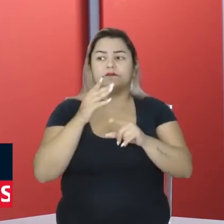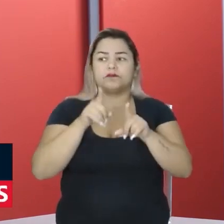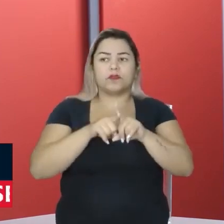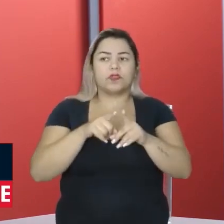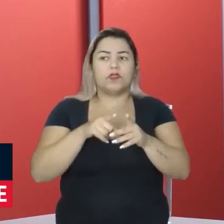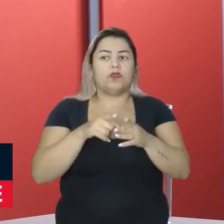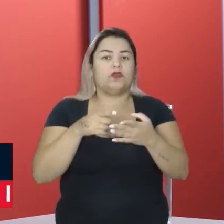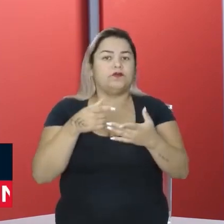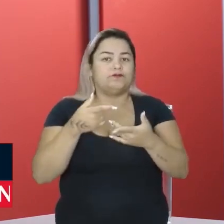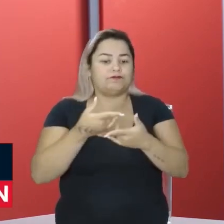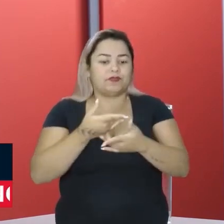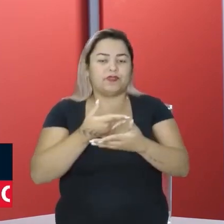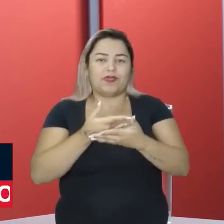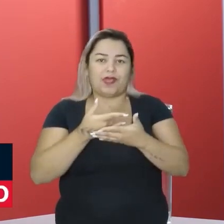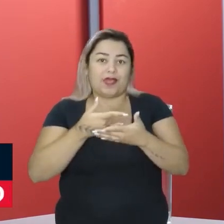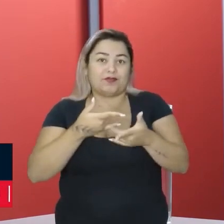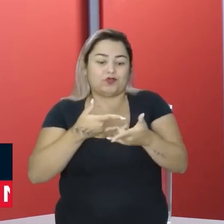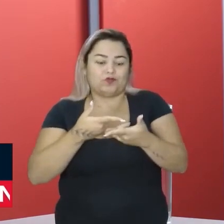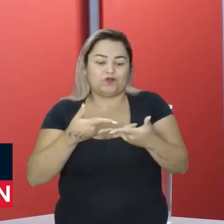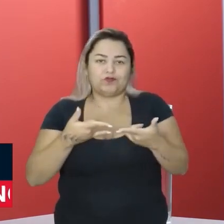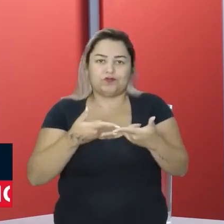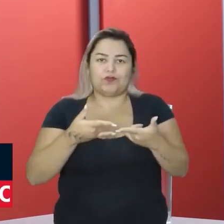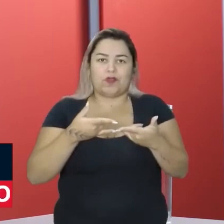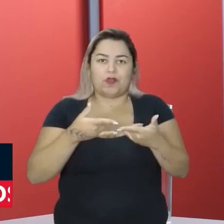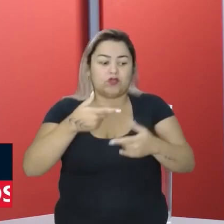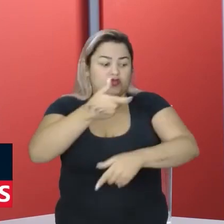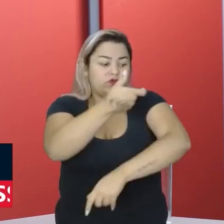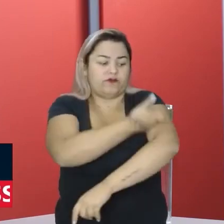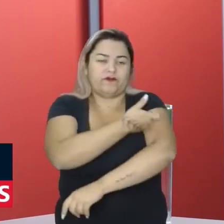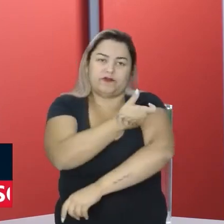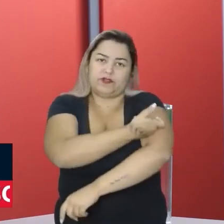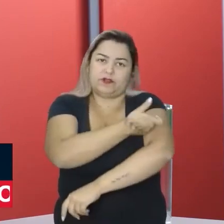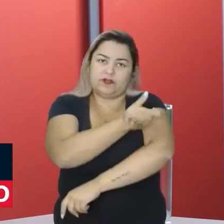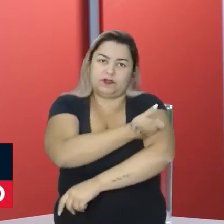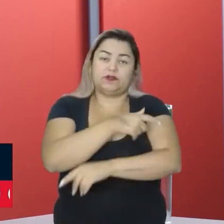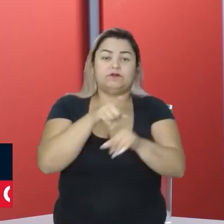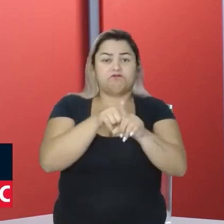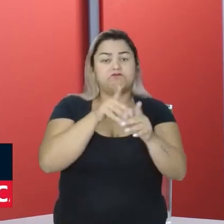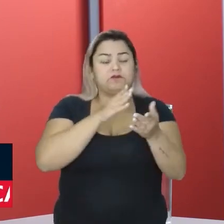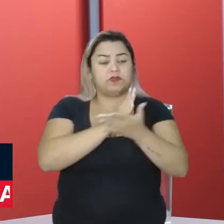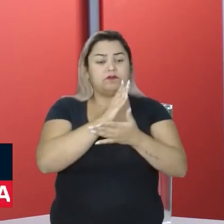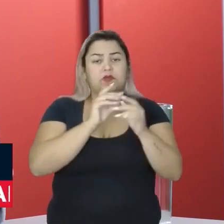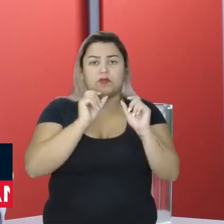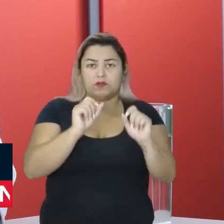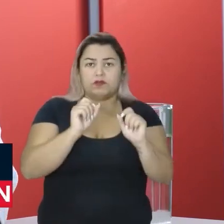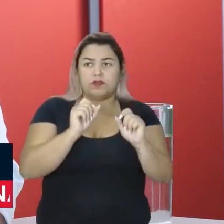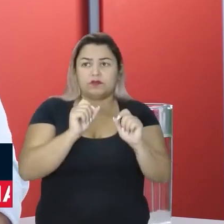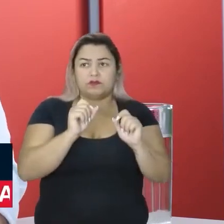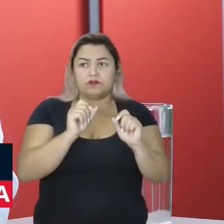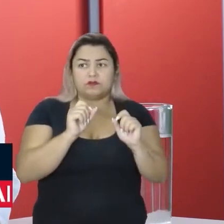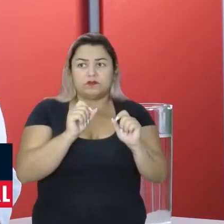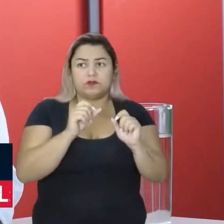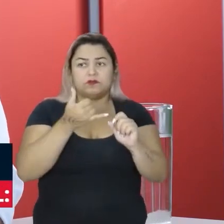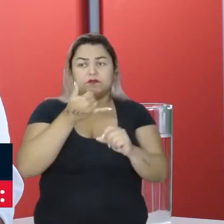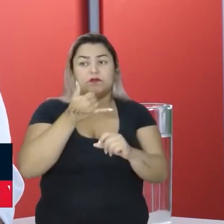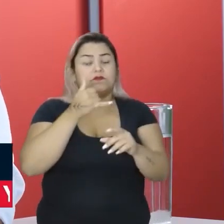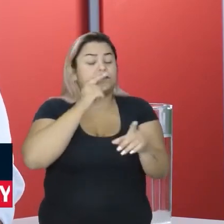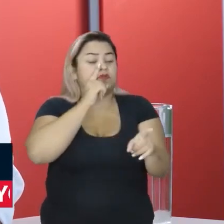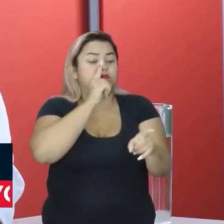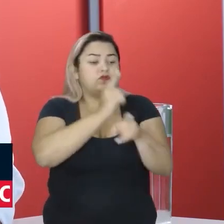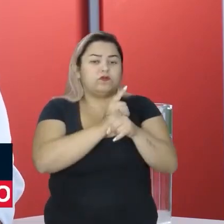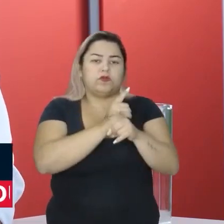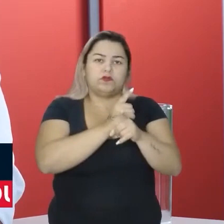certificado de vacina do cartão de vacina que partiu exatamente dali É a minuta inclusive descoberta